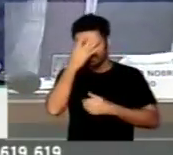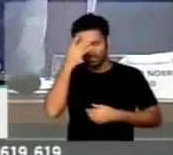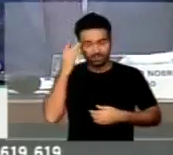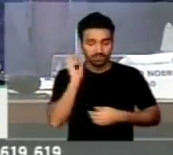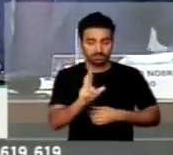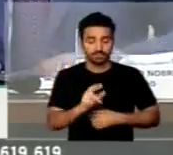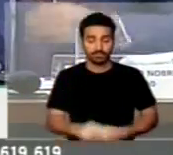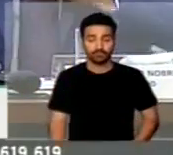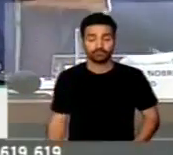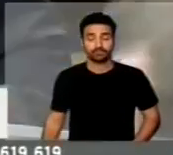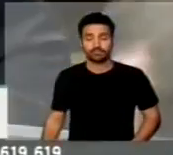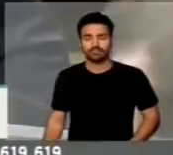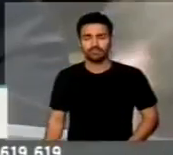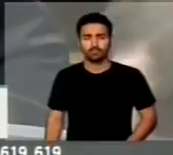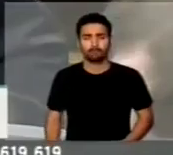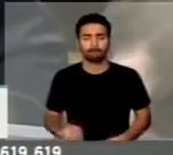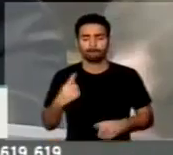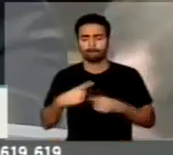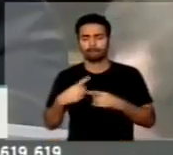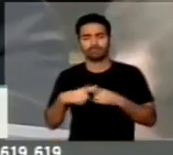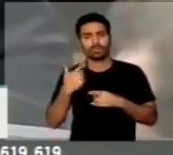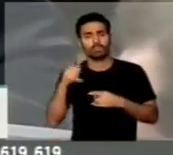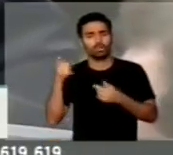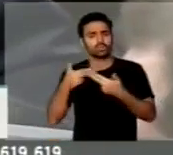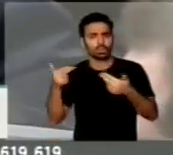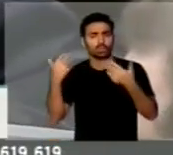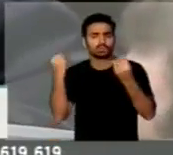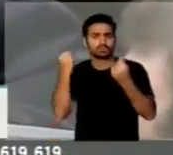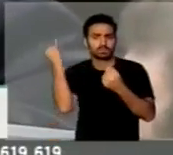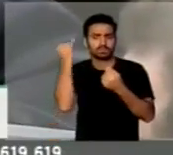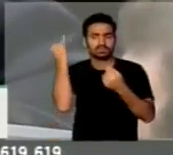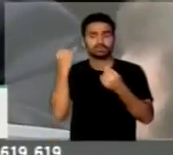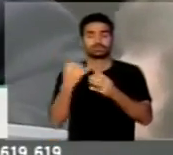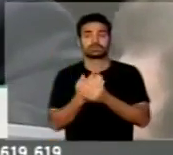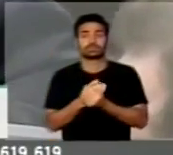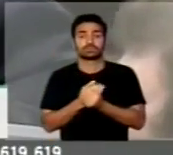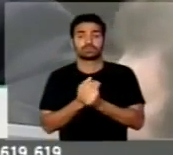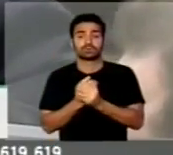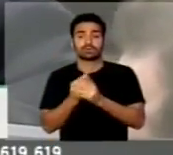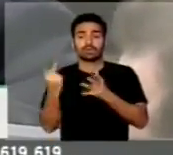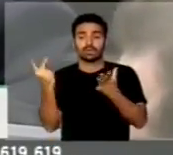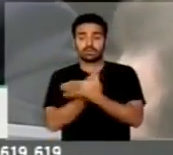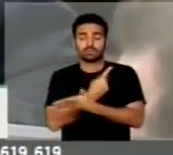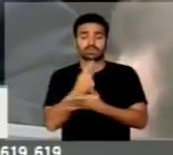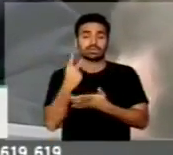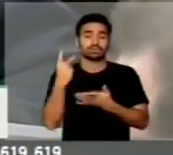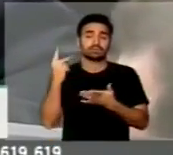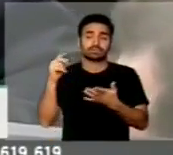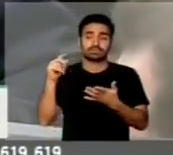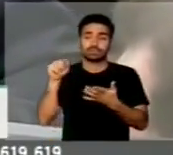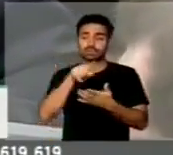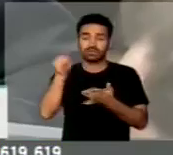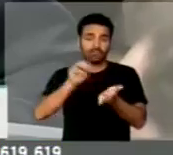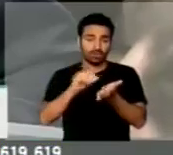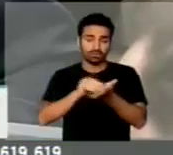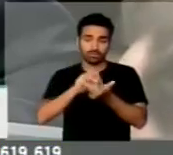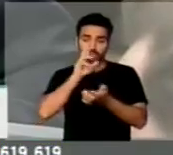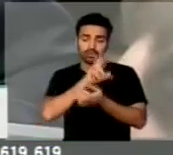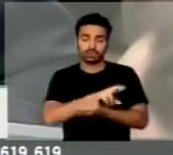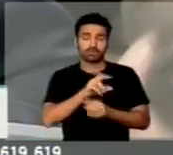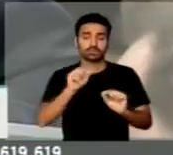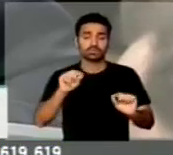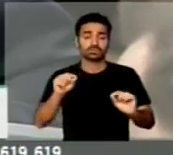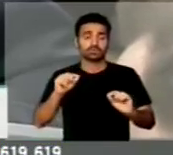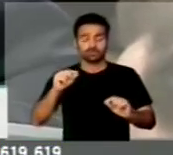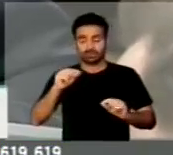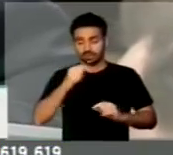representado, porque há outro aspecto relevante quando acontecem negativas aqui de resposta. A imunidade do